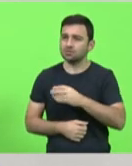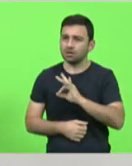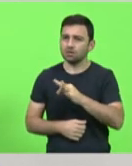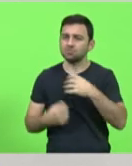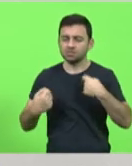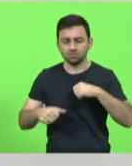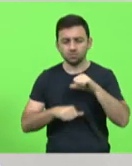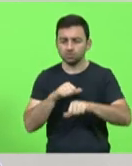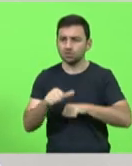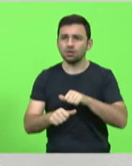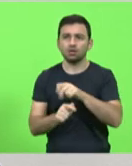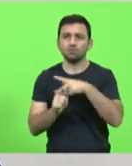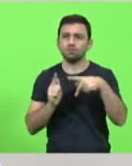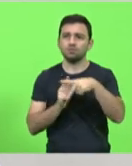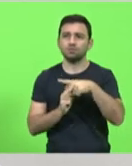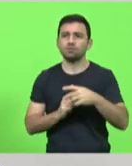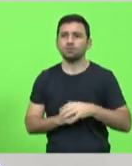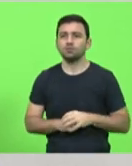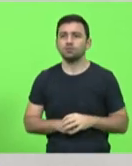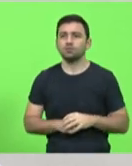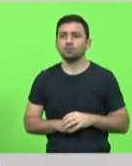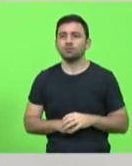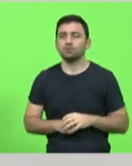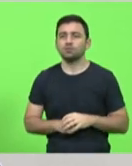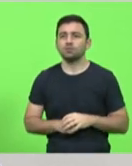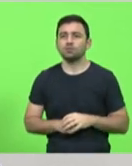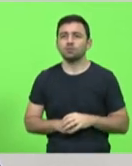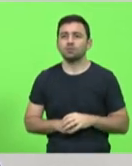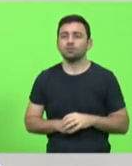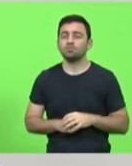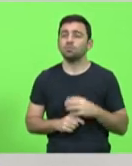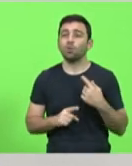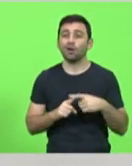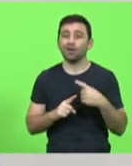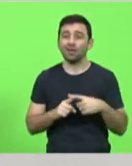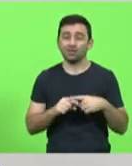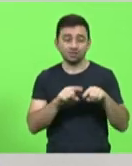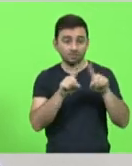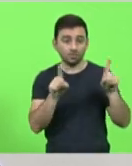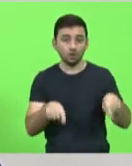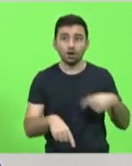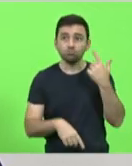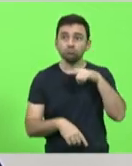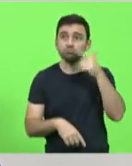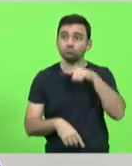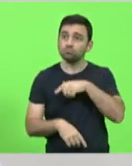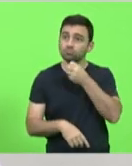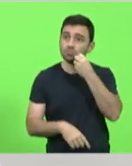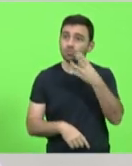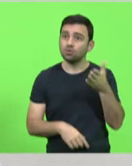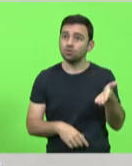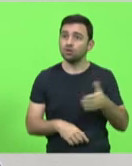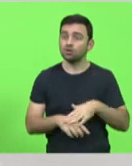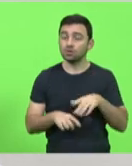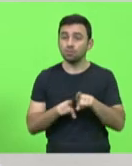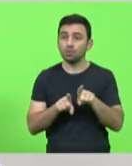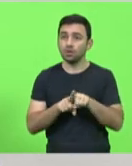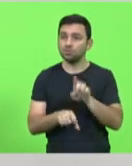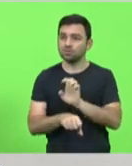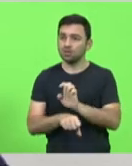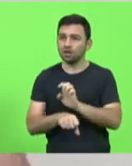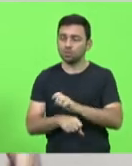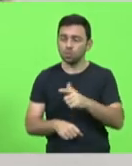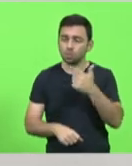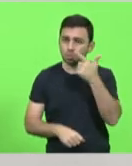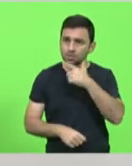a reforma Oi para o bem inclusive do Pablo do próprio servidor e para que o nosso estado pode se tornar mais